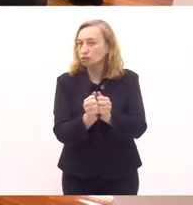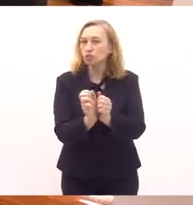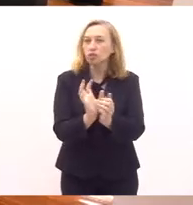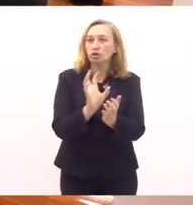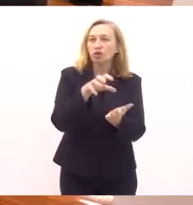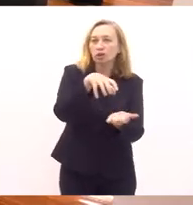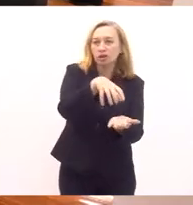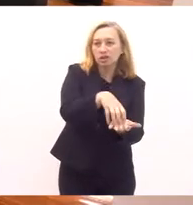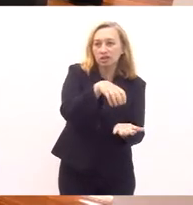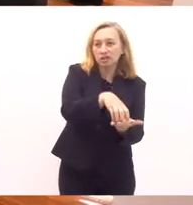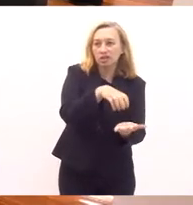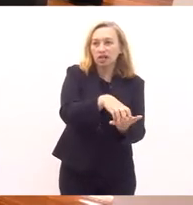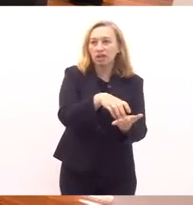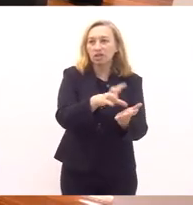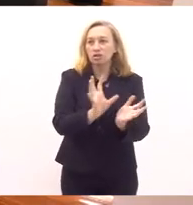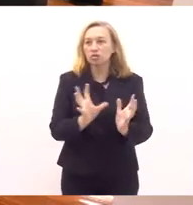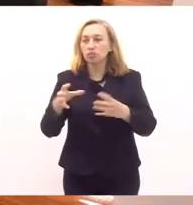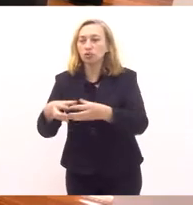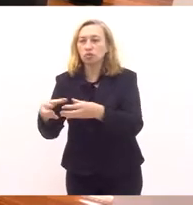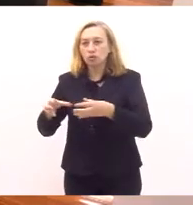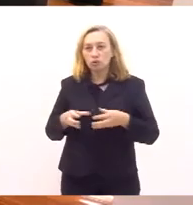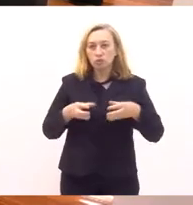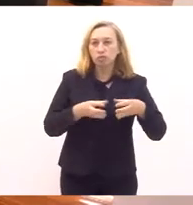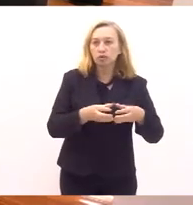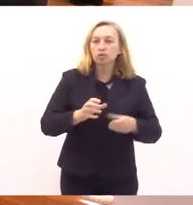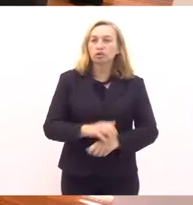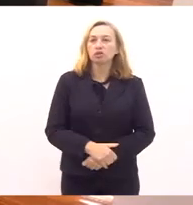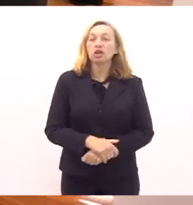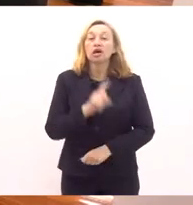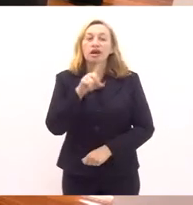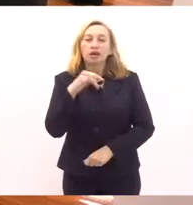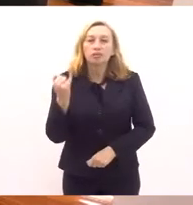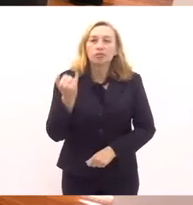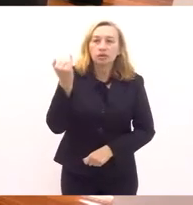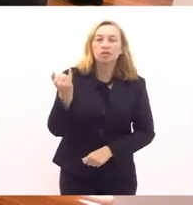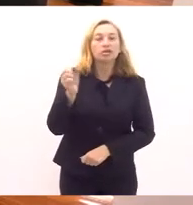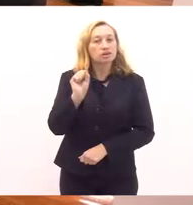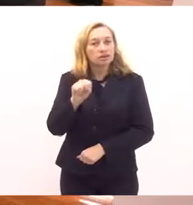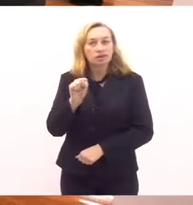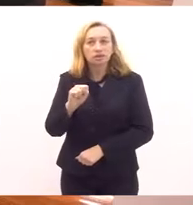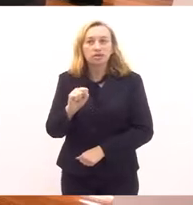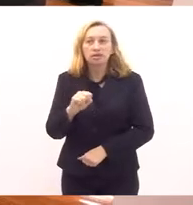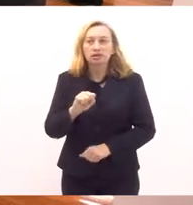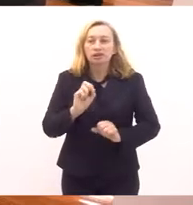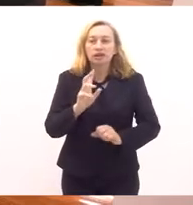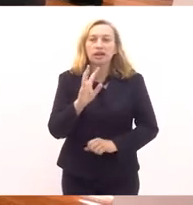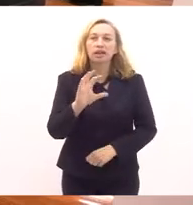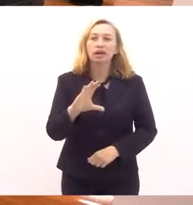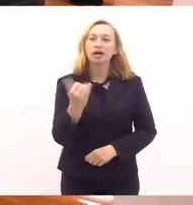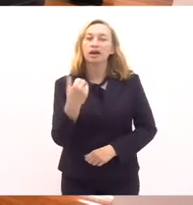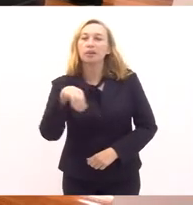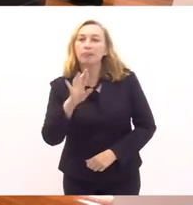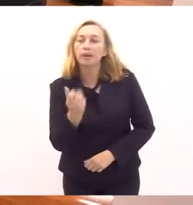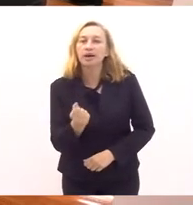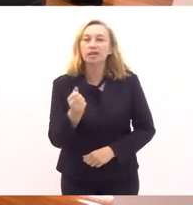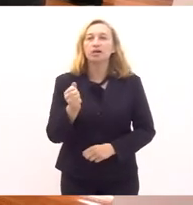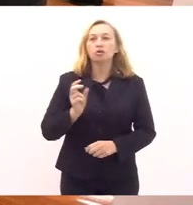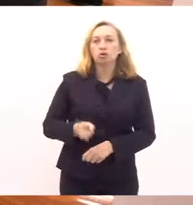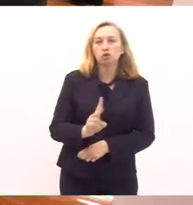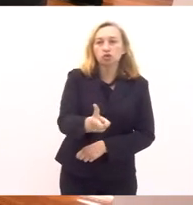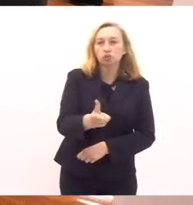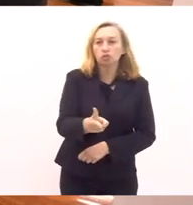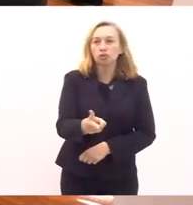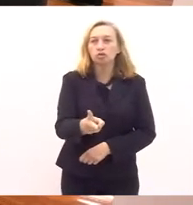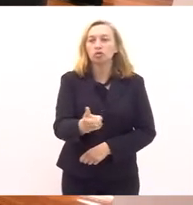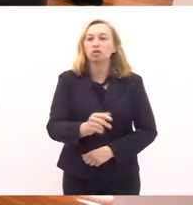centrais, com as categorias, e foi importante, né? Essa campanha ainda continua reverberando, ela